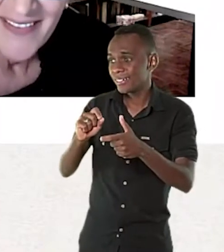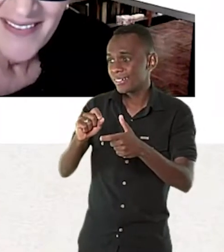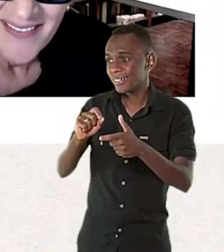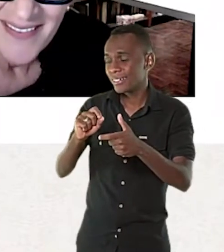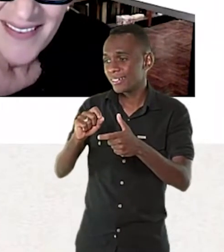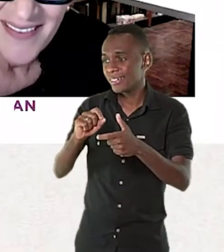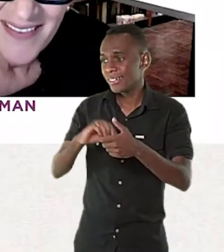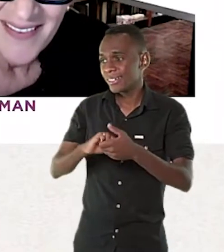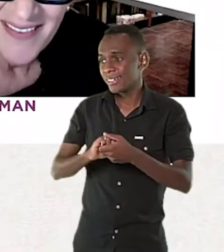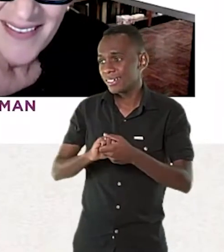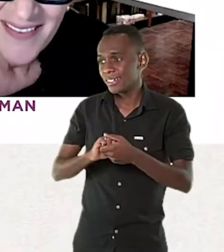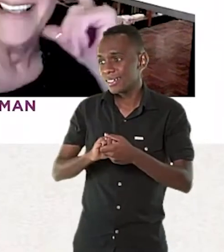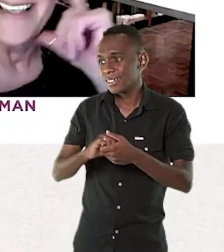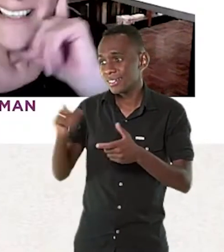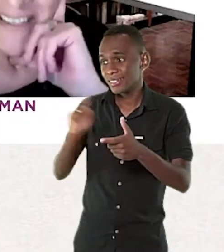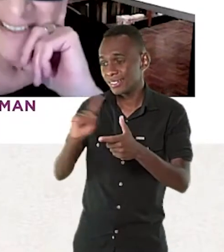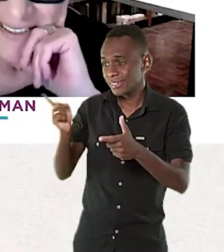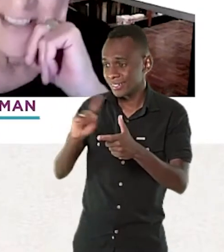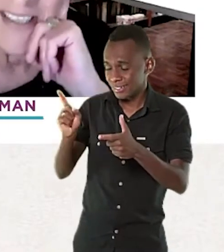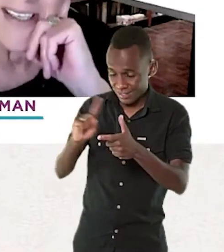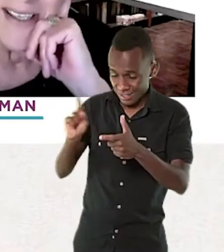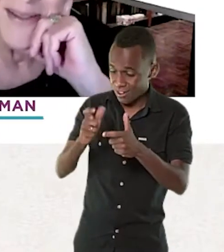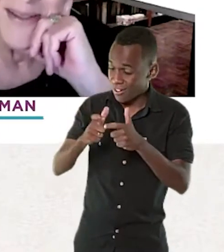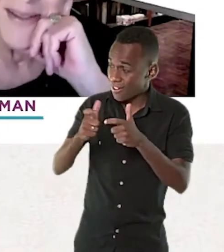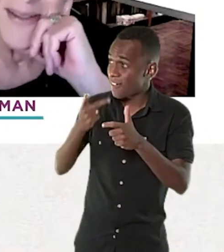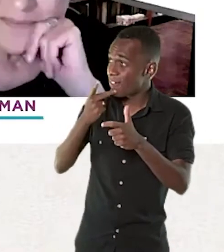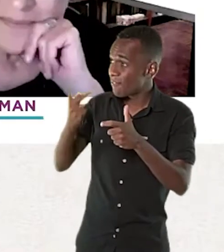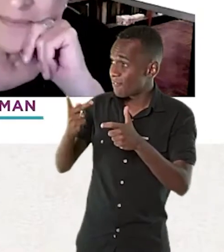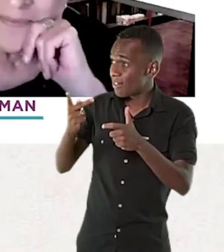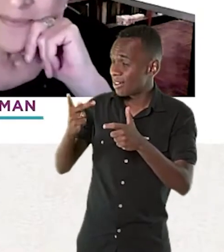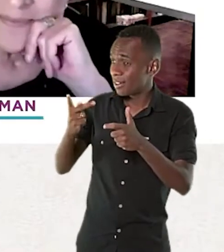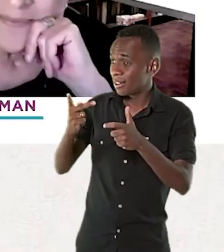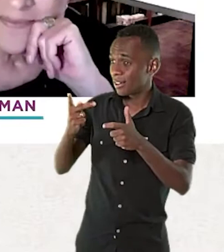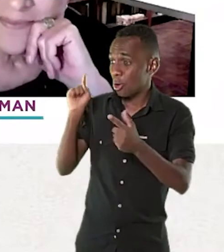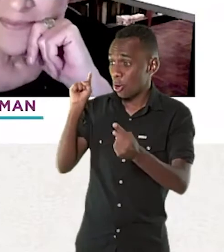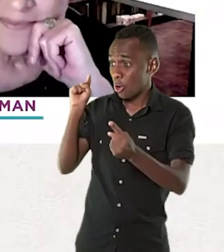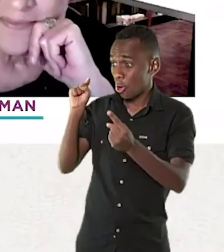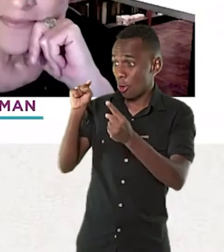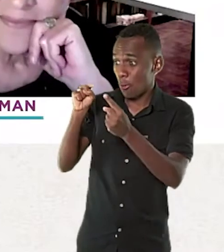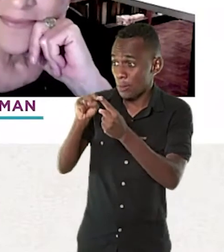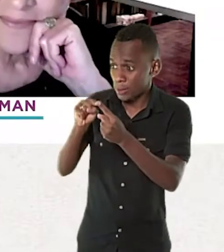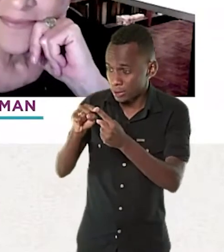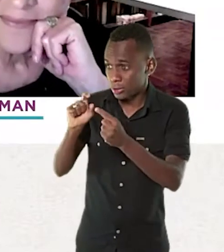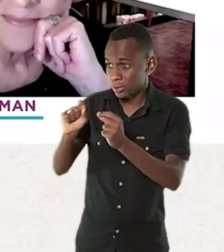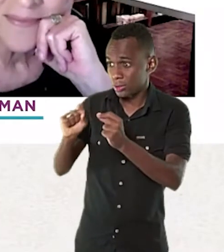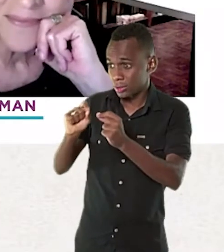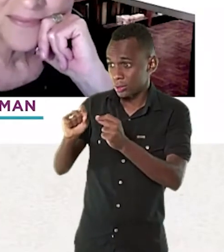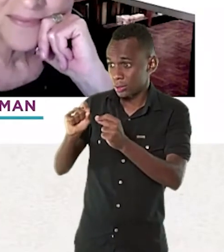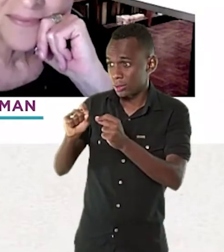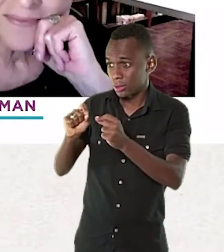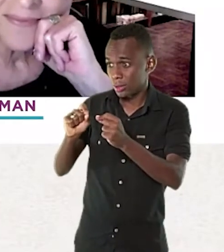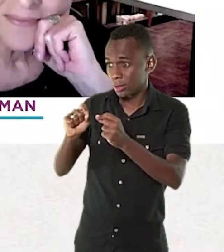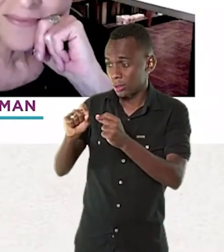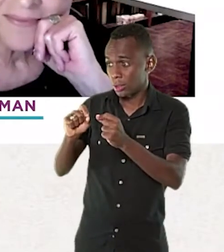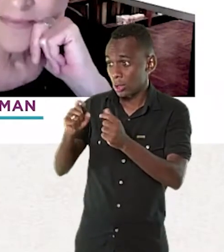Ela está dizendo que não, que ela tem uma função que só é habilitada quando eu falo o nome dela, que eu não vou falar, senão a louca